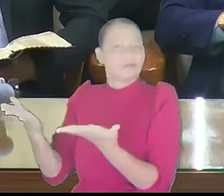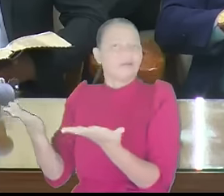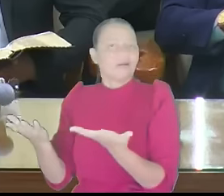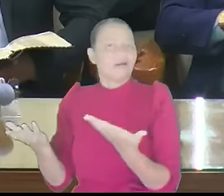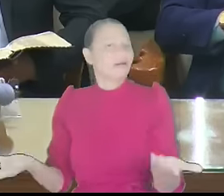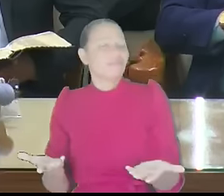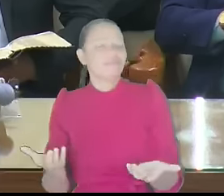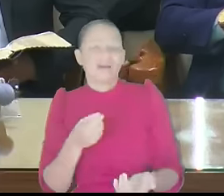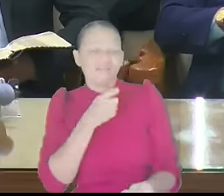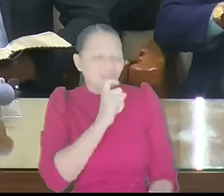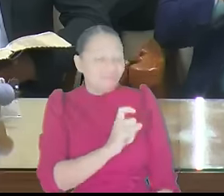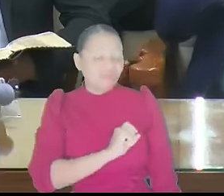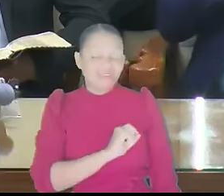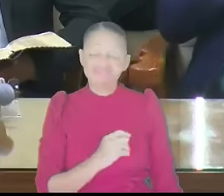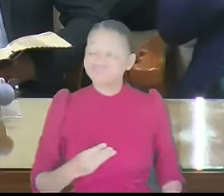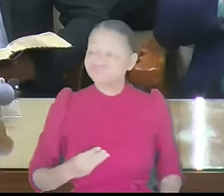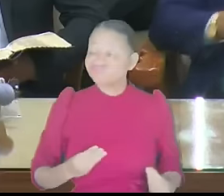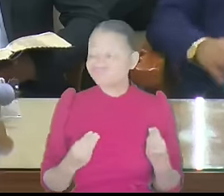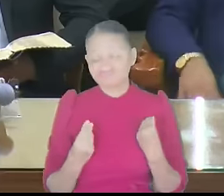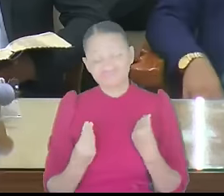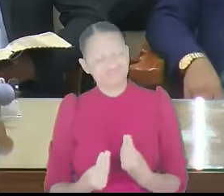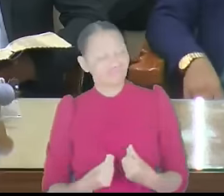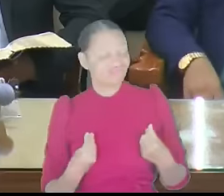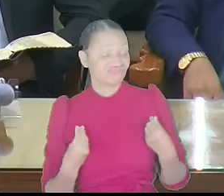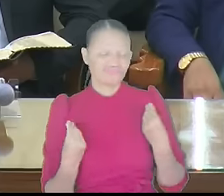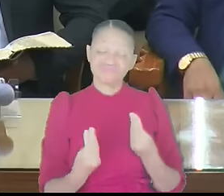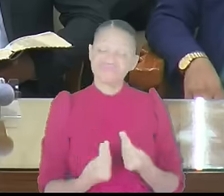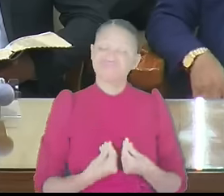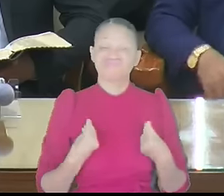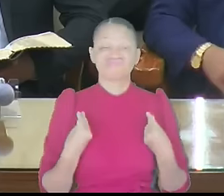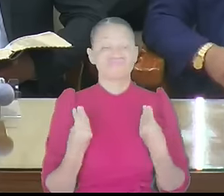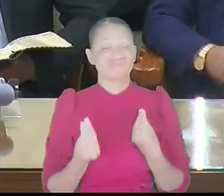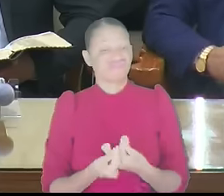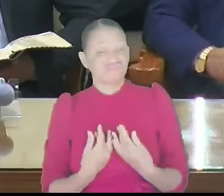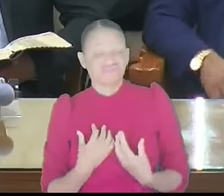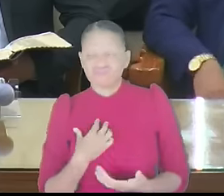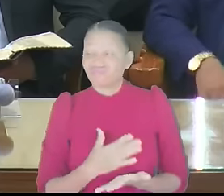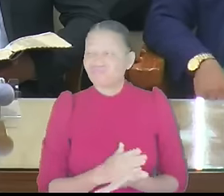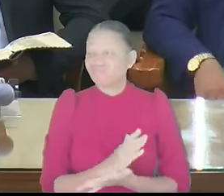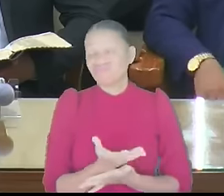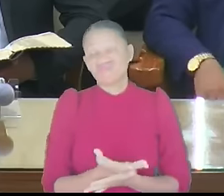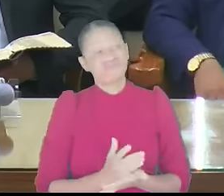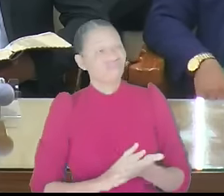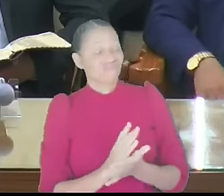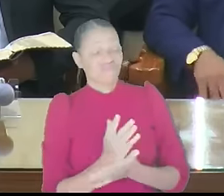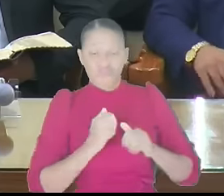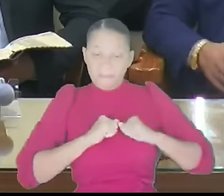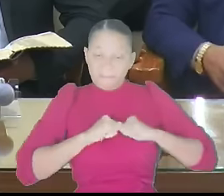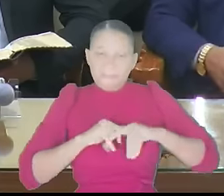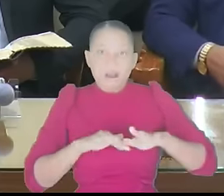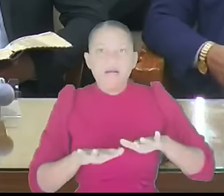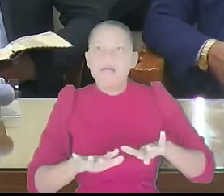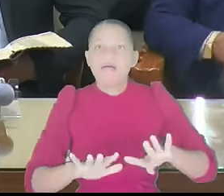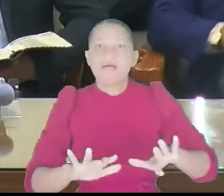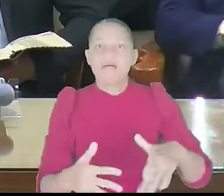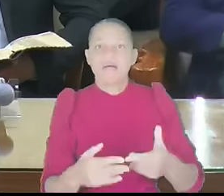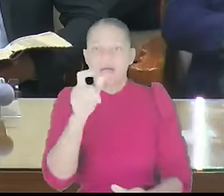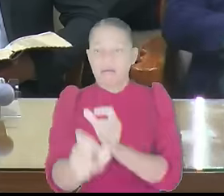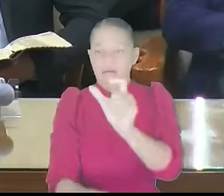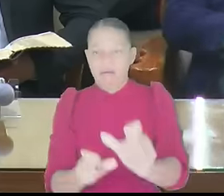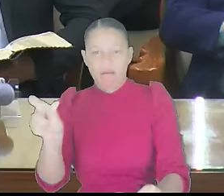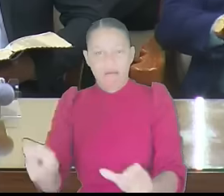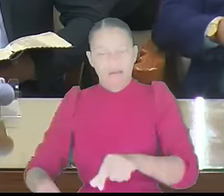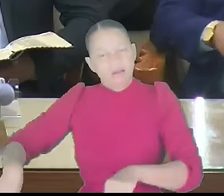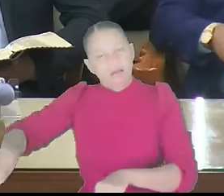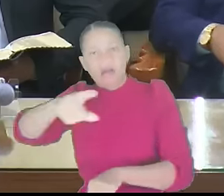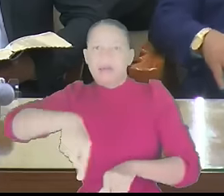está fria e está apática. E a frieza dela e a apatia da igreja é transferida para as filhas de Jerusalém,